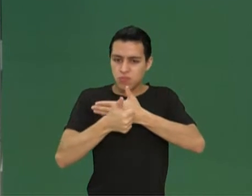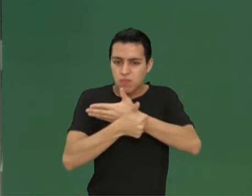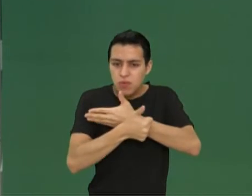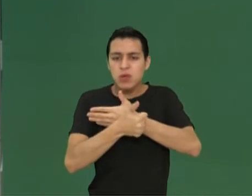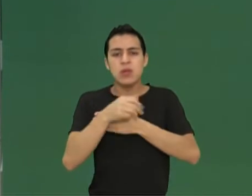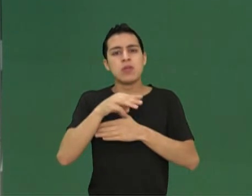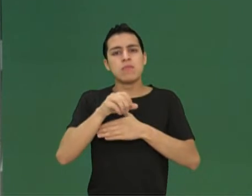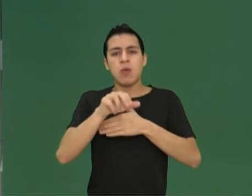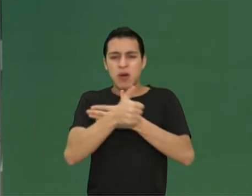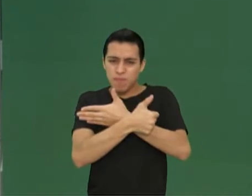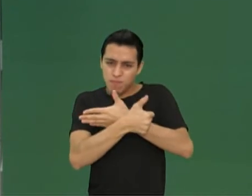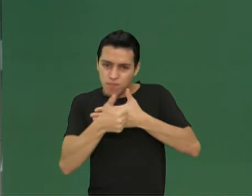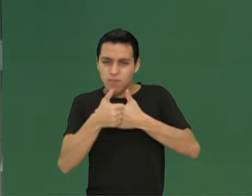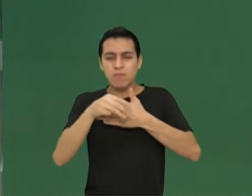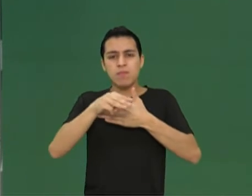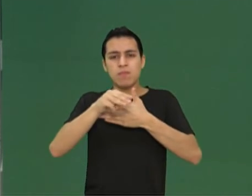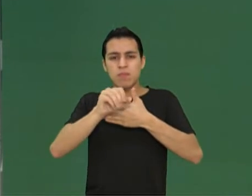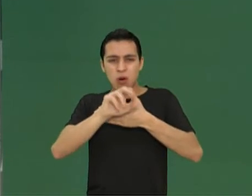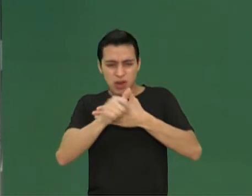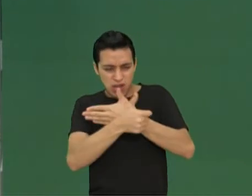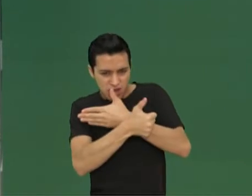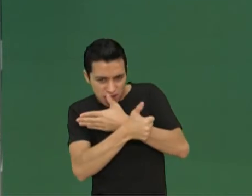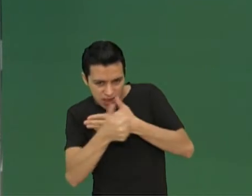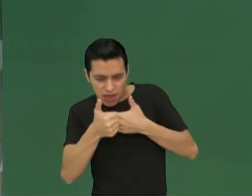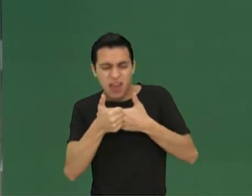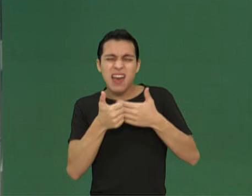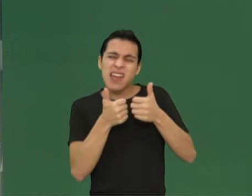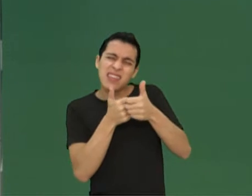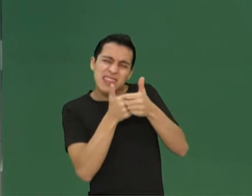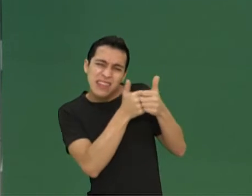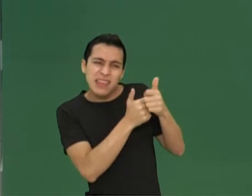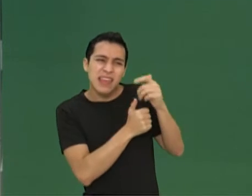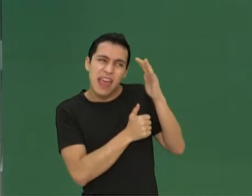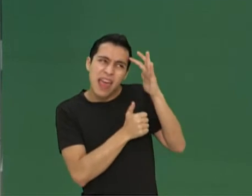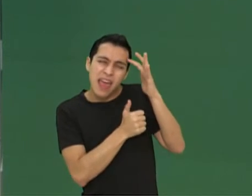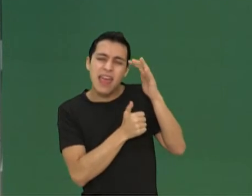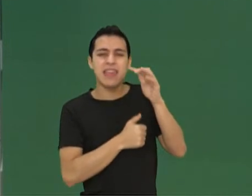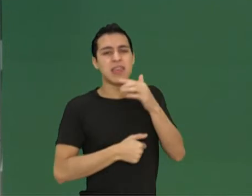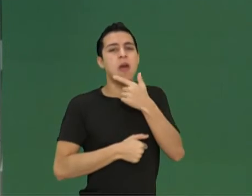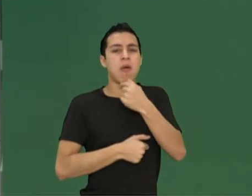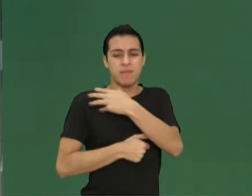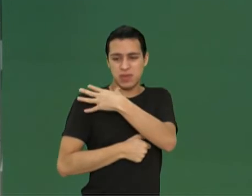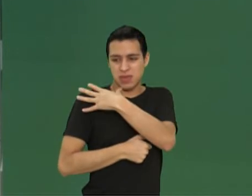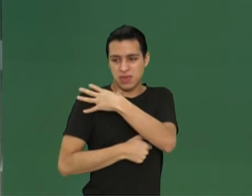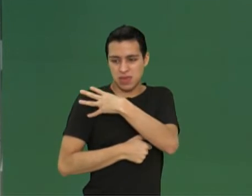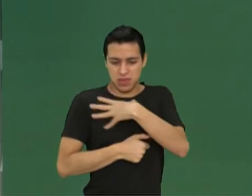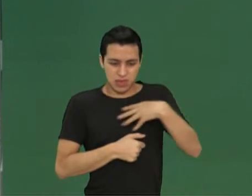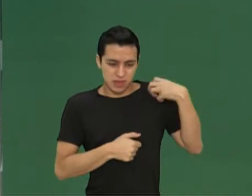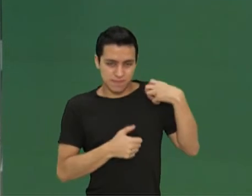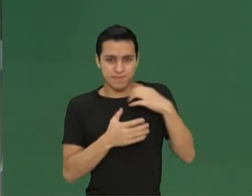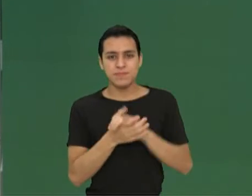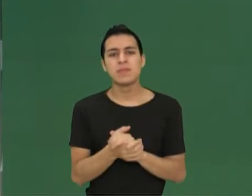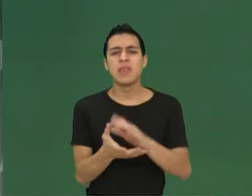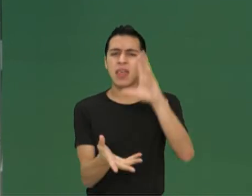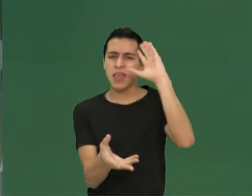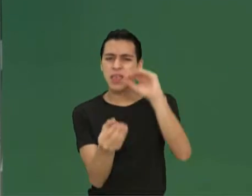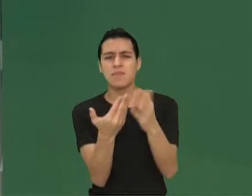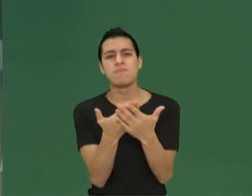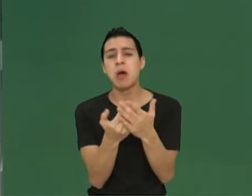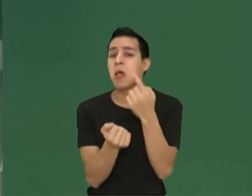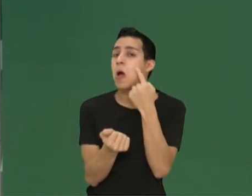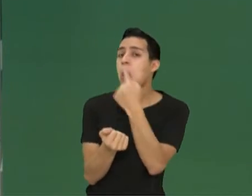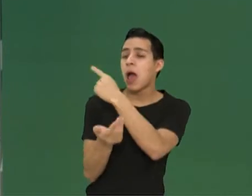de caráter também, tá? Inspirado, né, ainda lá na filosofia aristotélica. Tá? Para fechar a nossa aula, tá? Aqui um